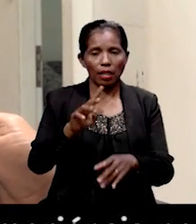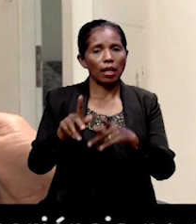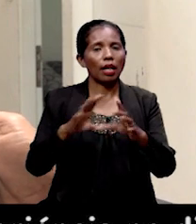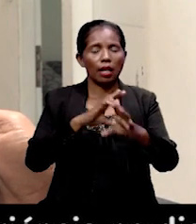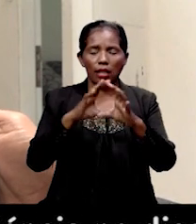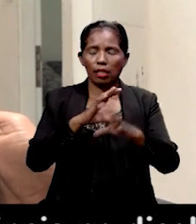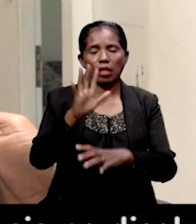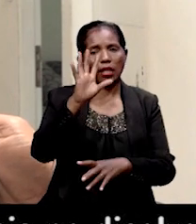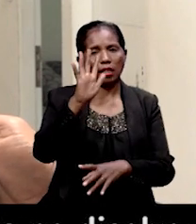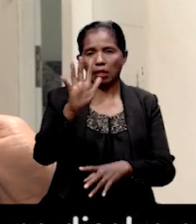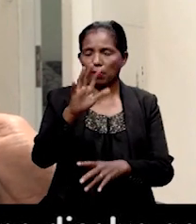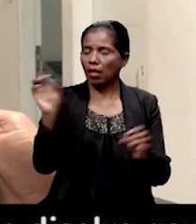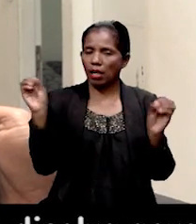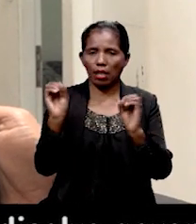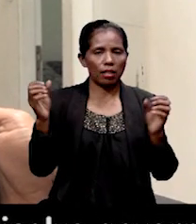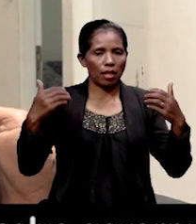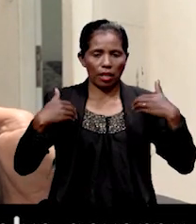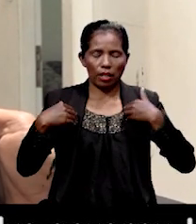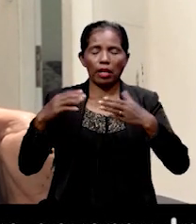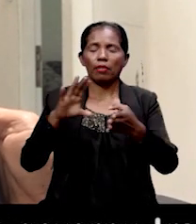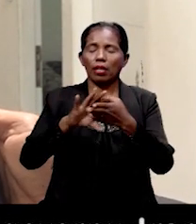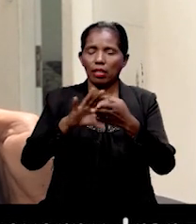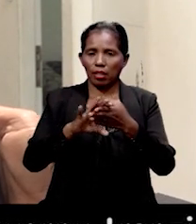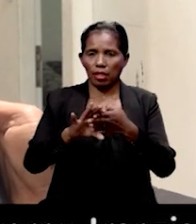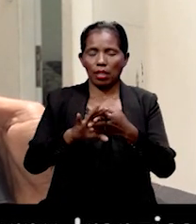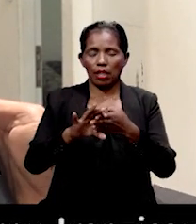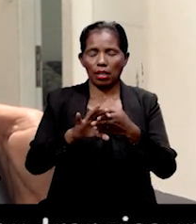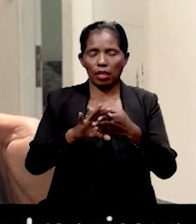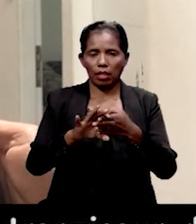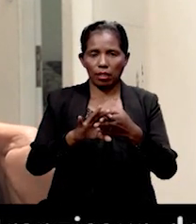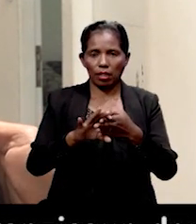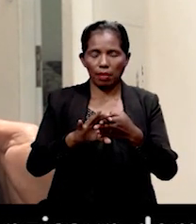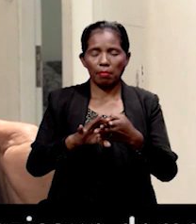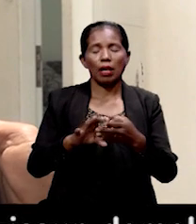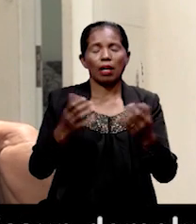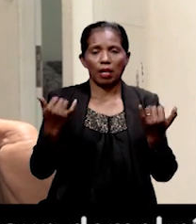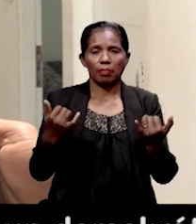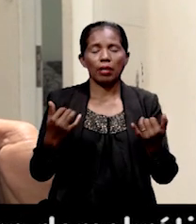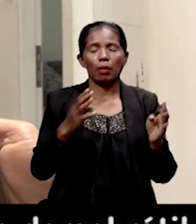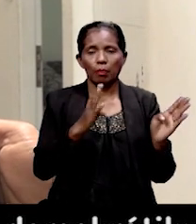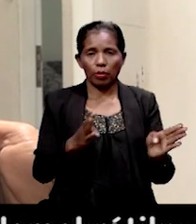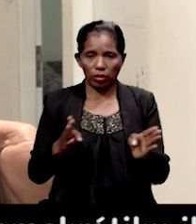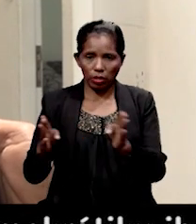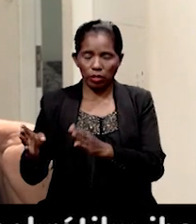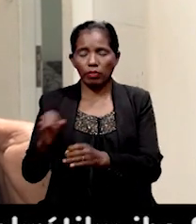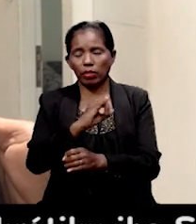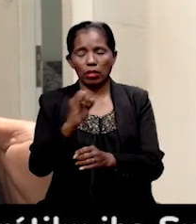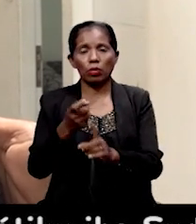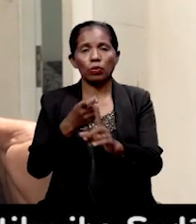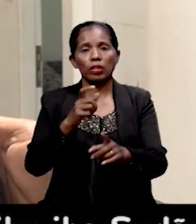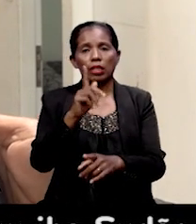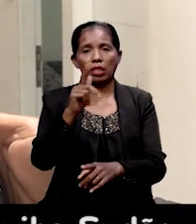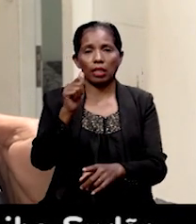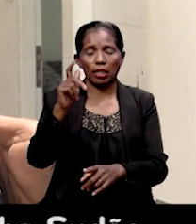lai ha autorizasaun, neve processo de investigação, usi parte CAC, nomos função pública, o